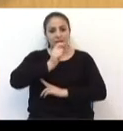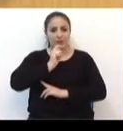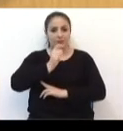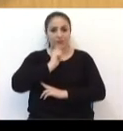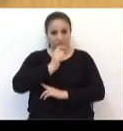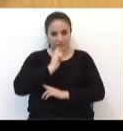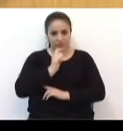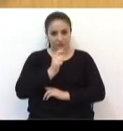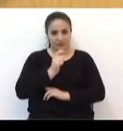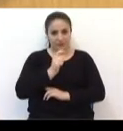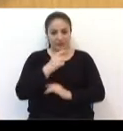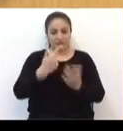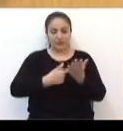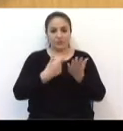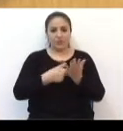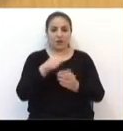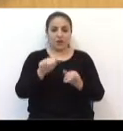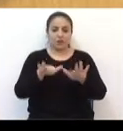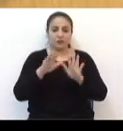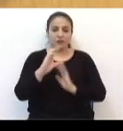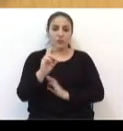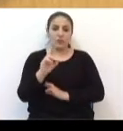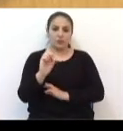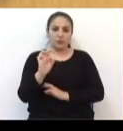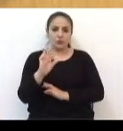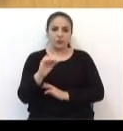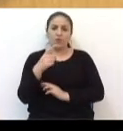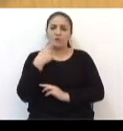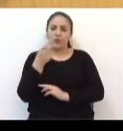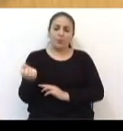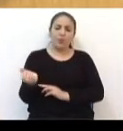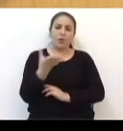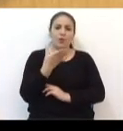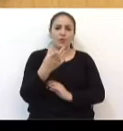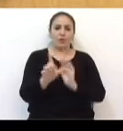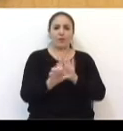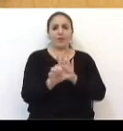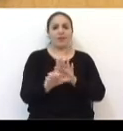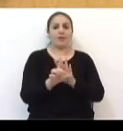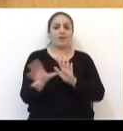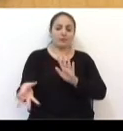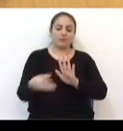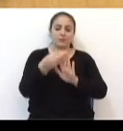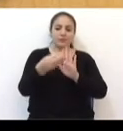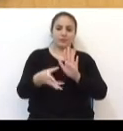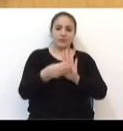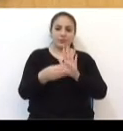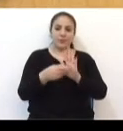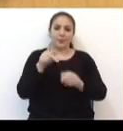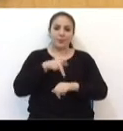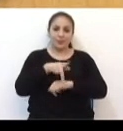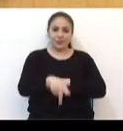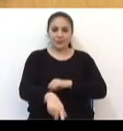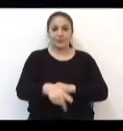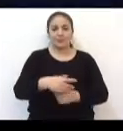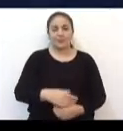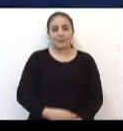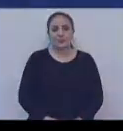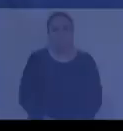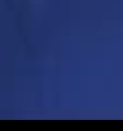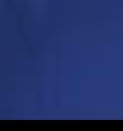livro Audiência de Custódia. A obra fala de uma nova resolução que está sendo implementada em Passo Fundo.